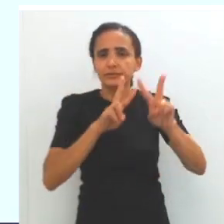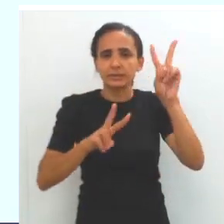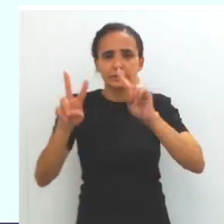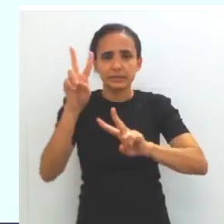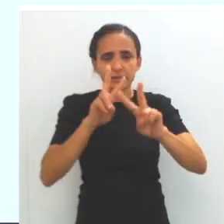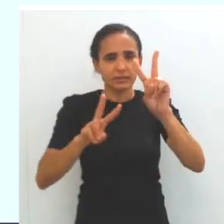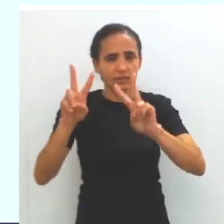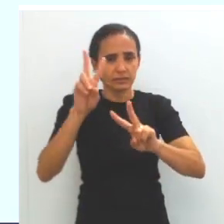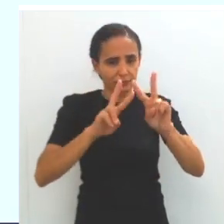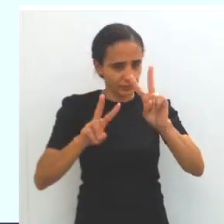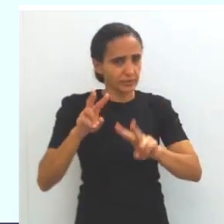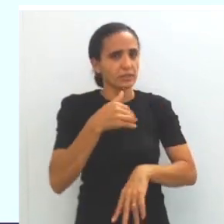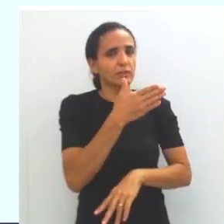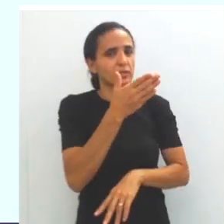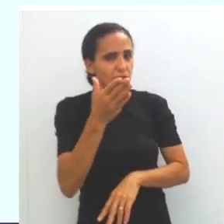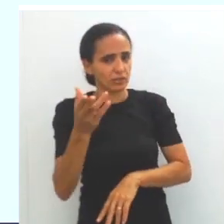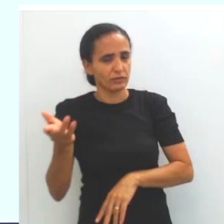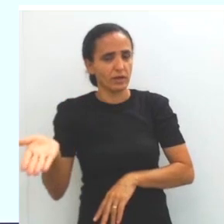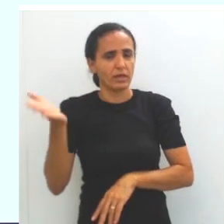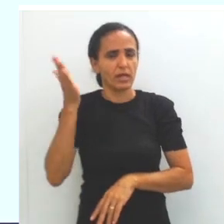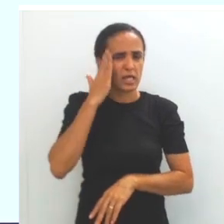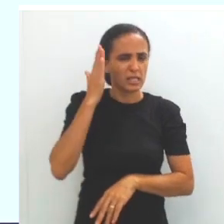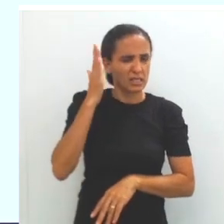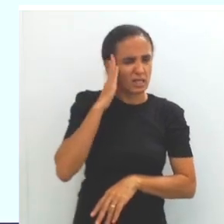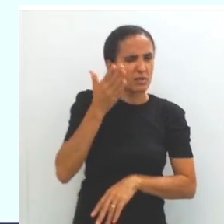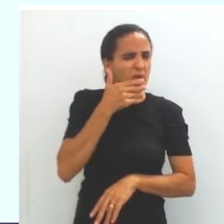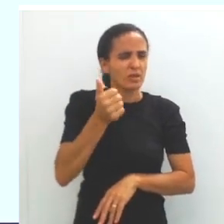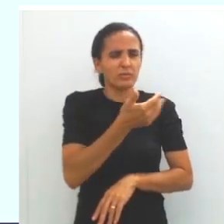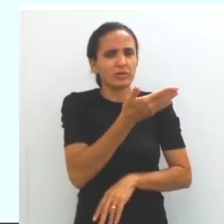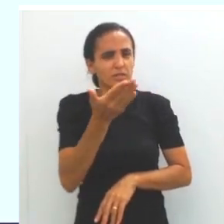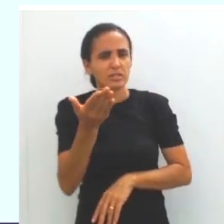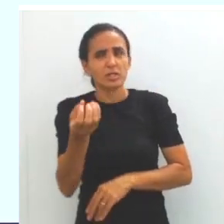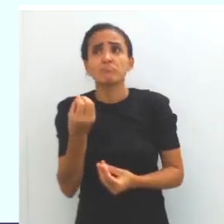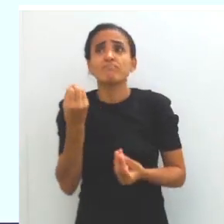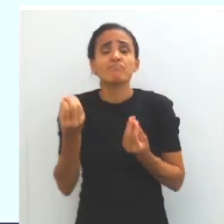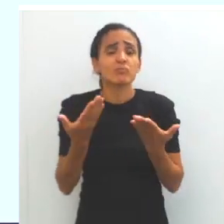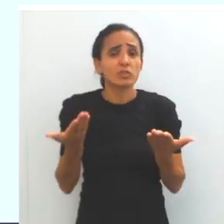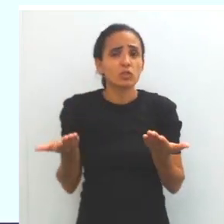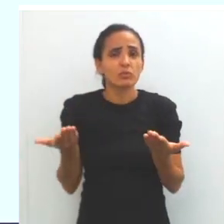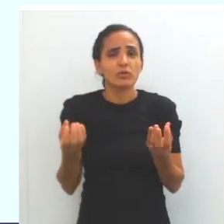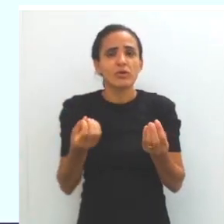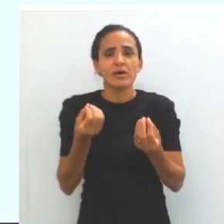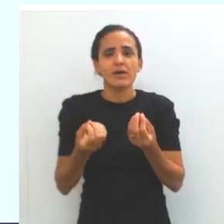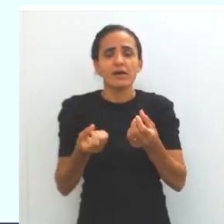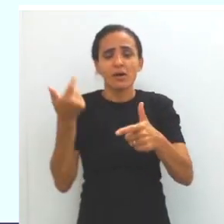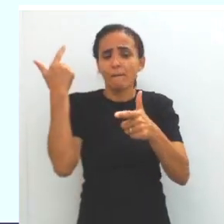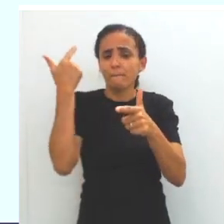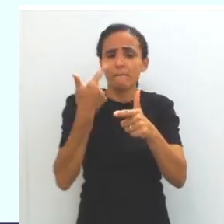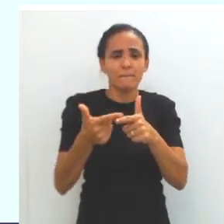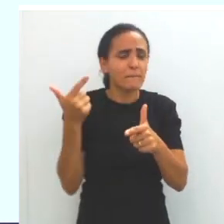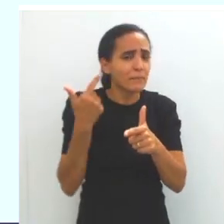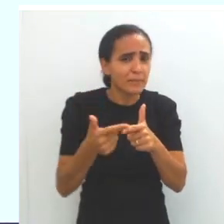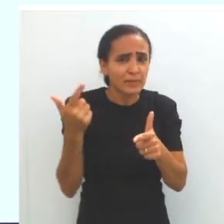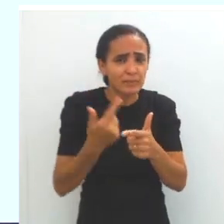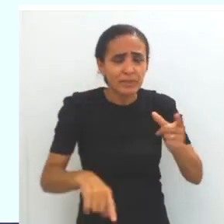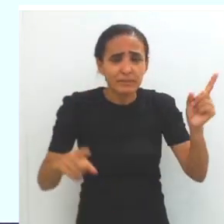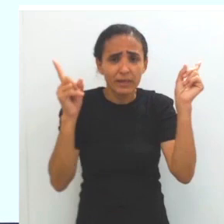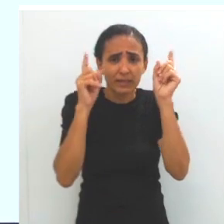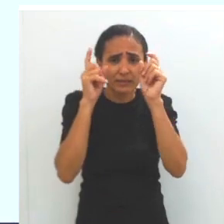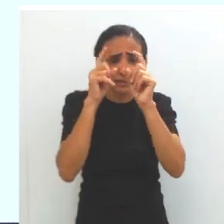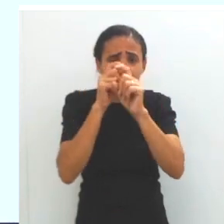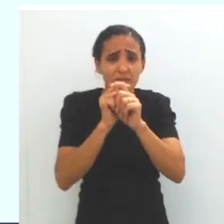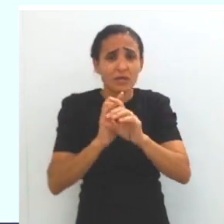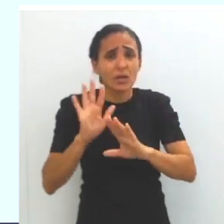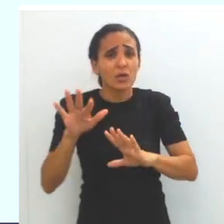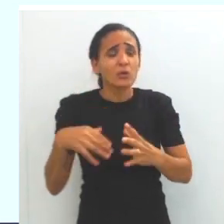visão, que é a presbiopia. Esse problema, eu costumo dizer que é um problema que